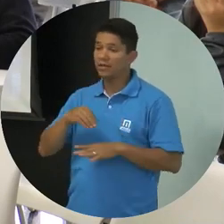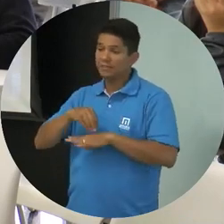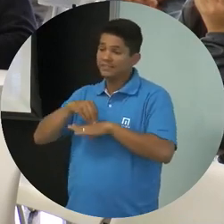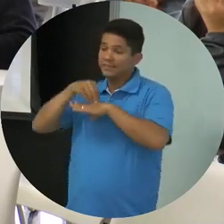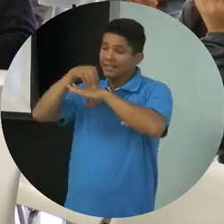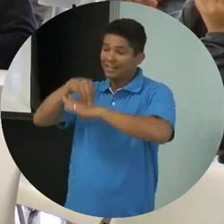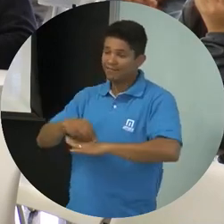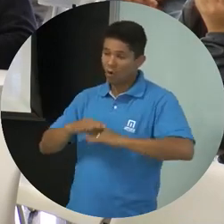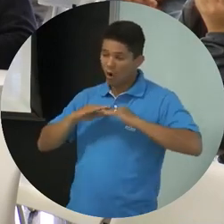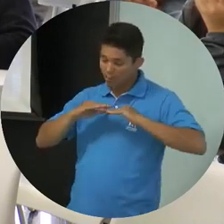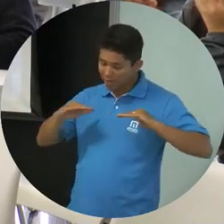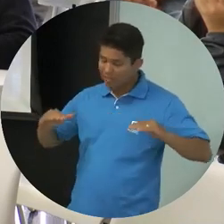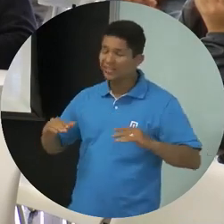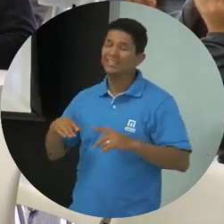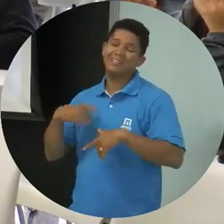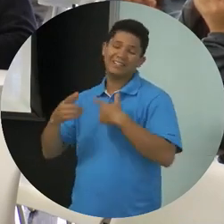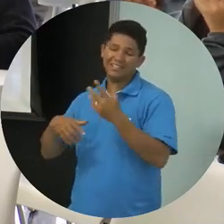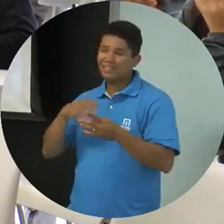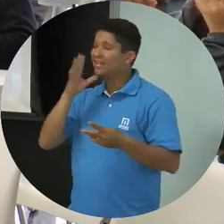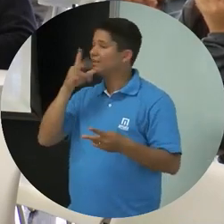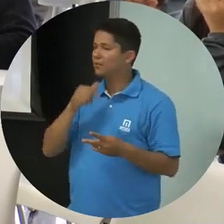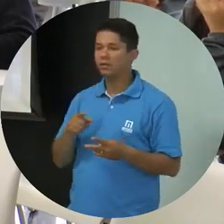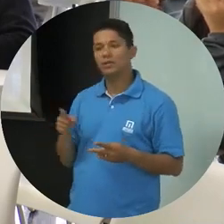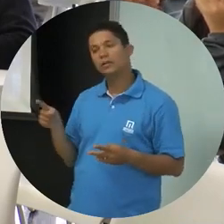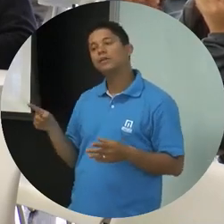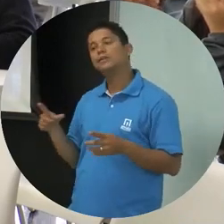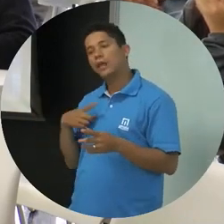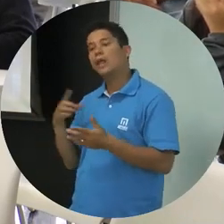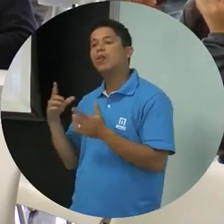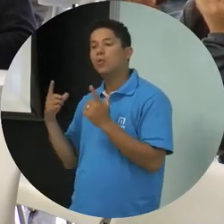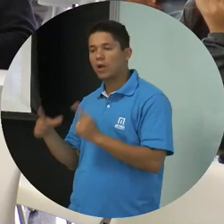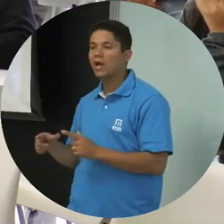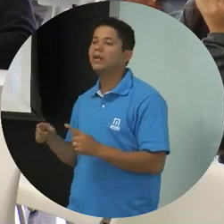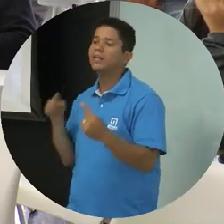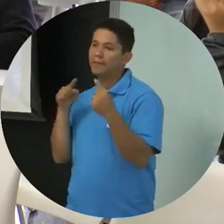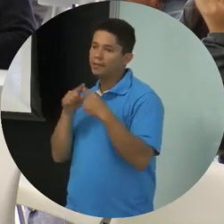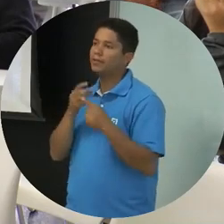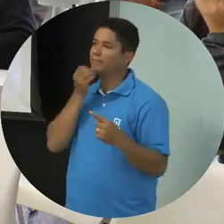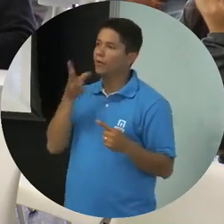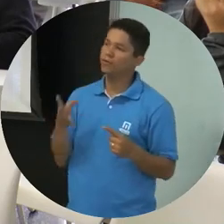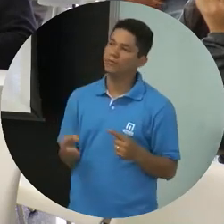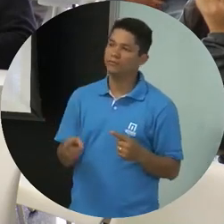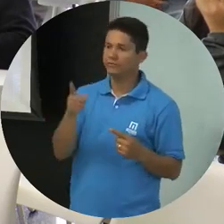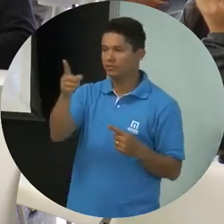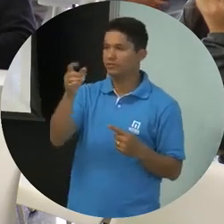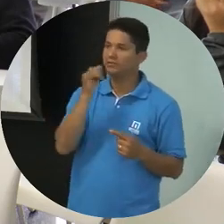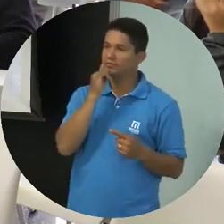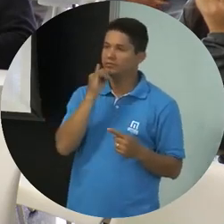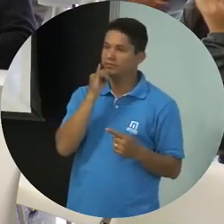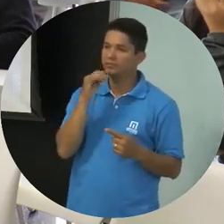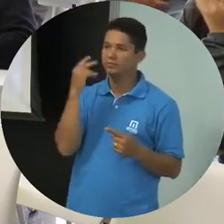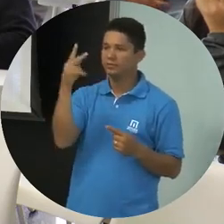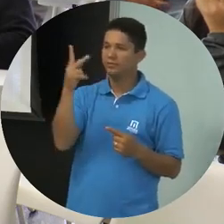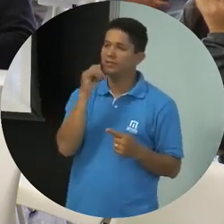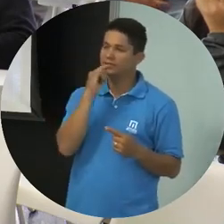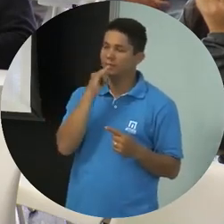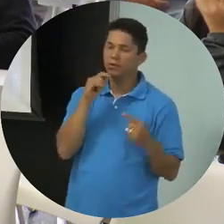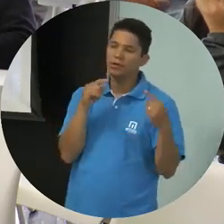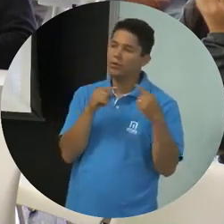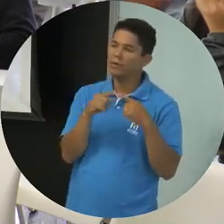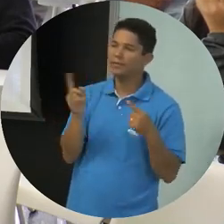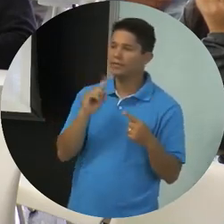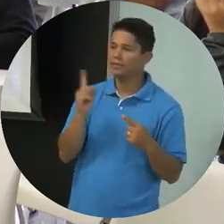Então, tem local que a máquina é adequada e tem local que não é adequada. Você deu um exemplo que a máquina não é adequada para fazer esse